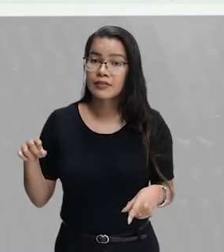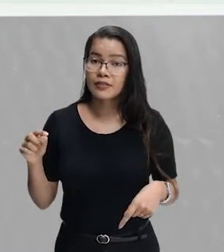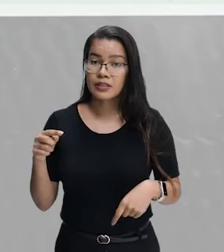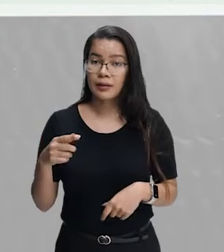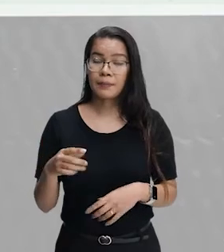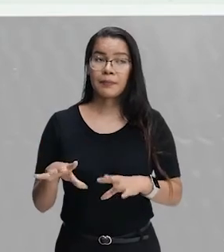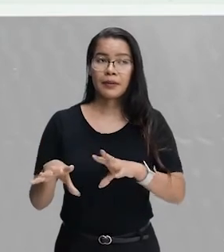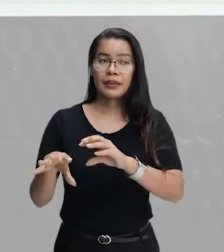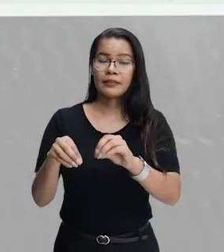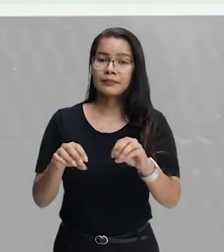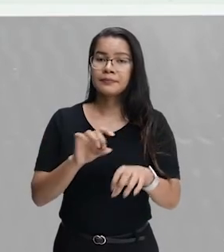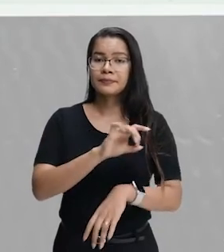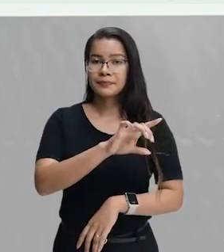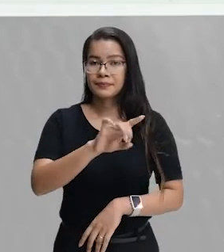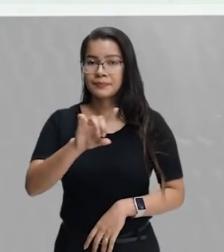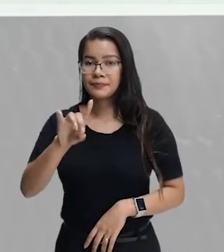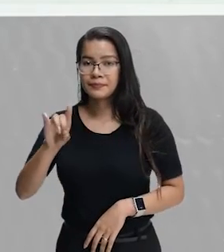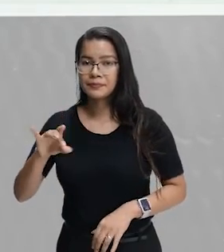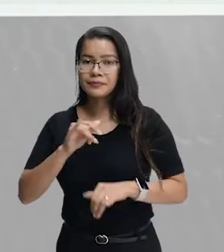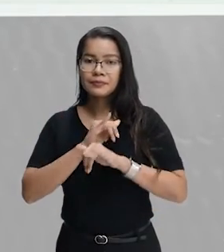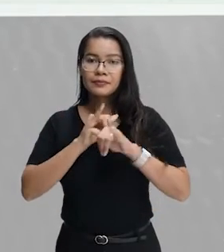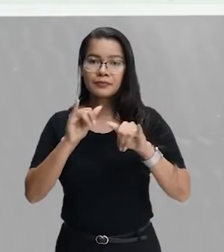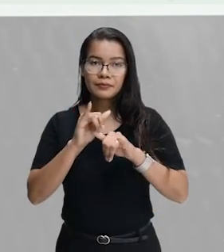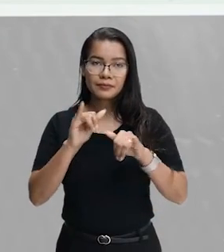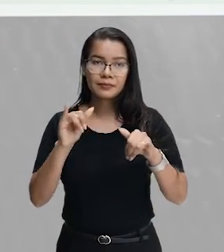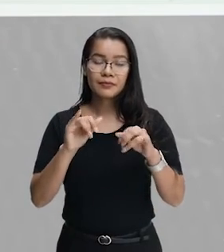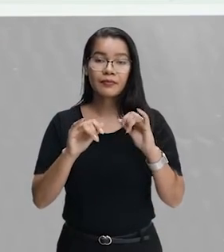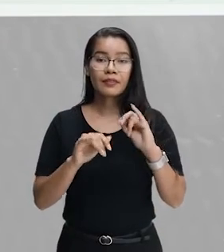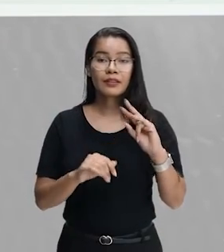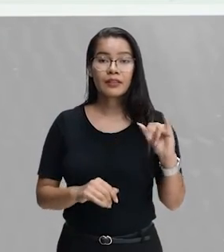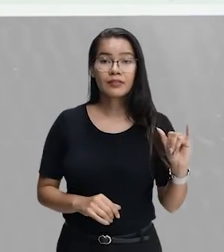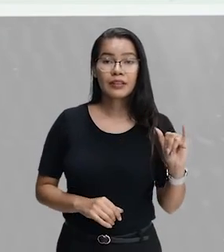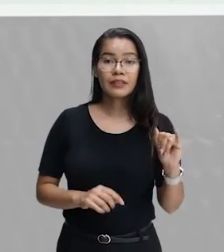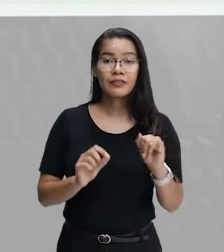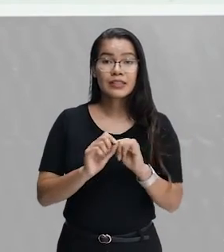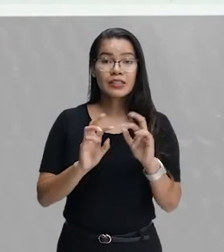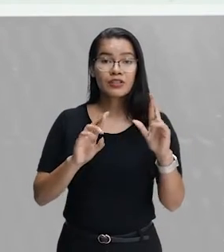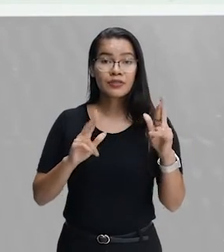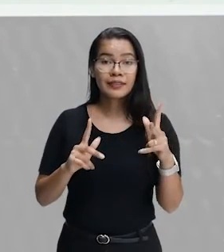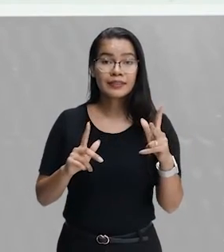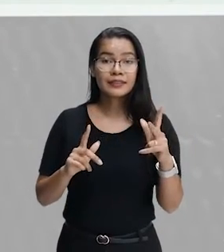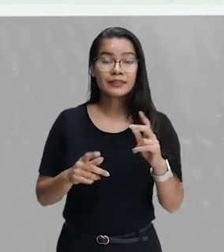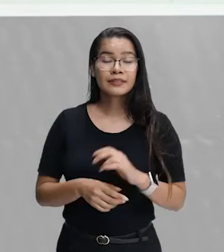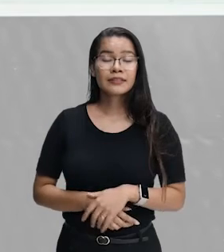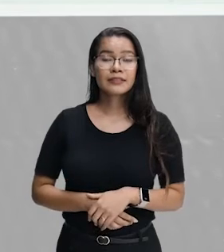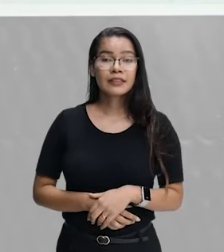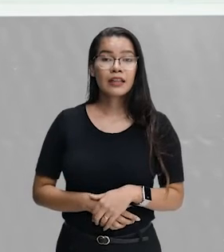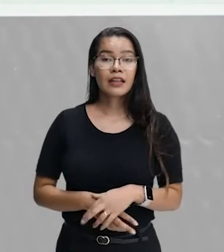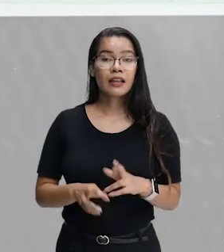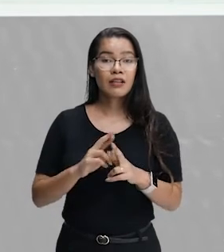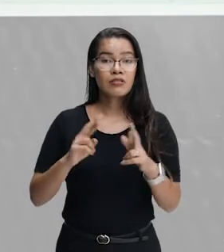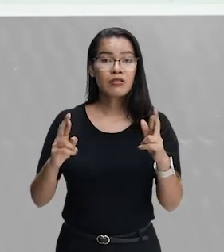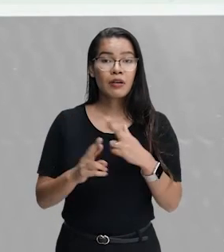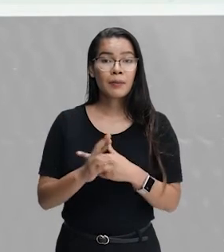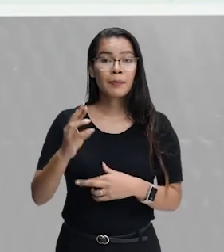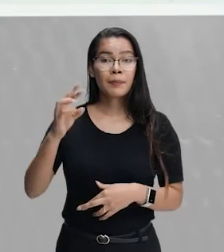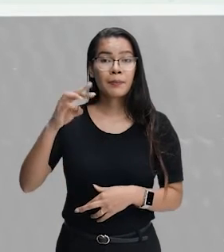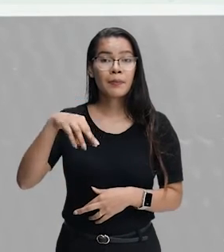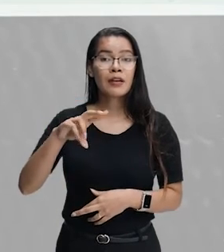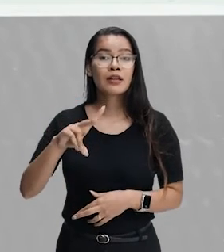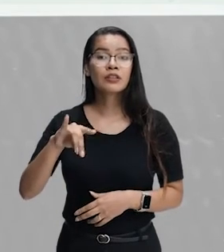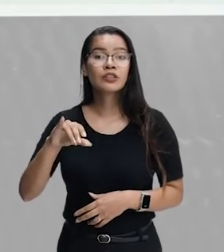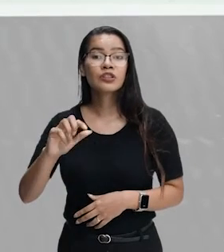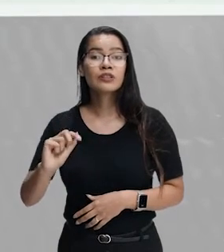você vai pegar cada dado desse aqui, né, e vai fazer a diferença dele em relação à média e elevar ao